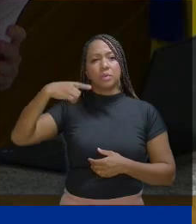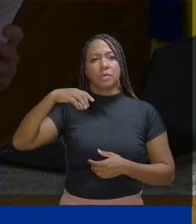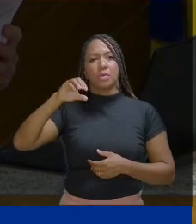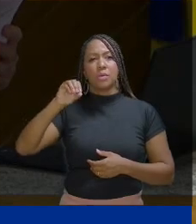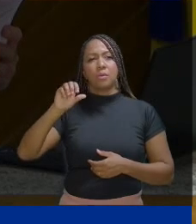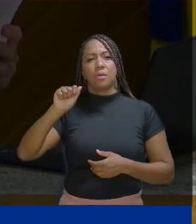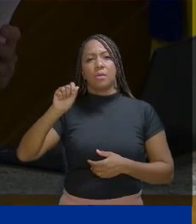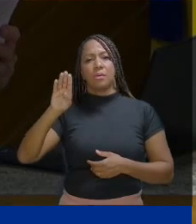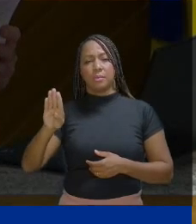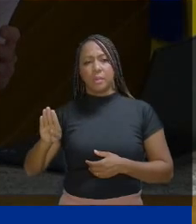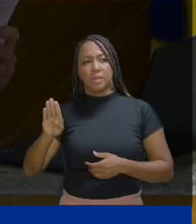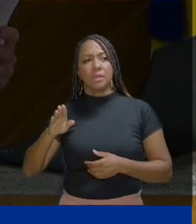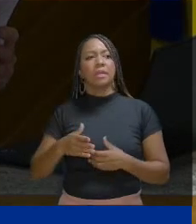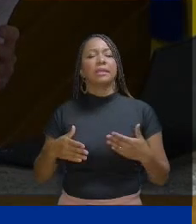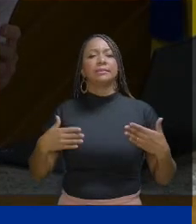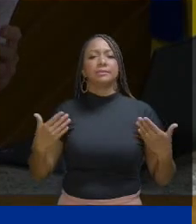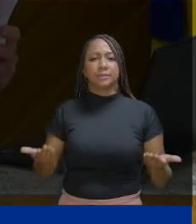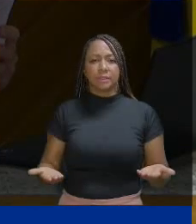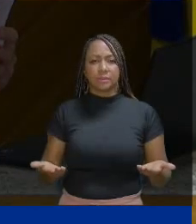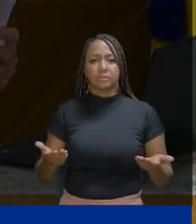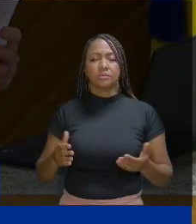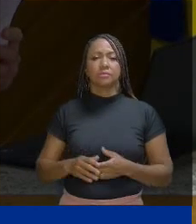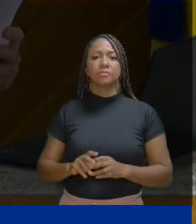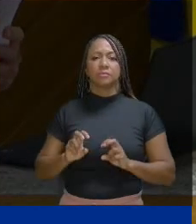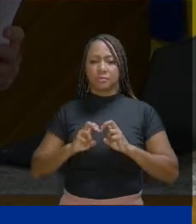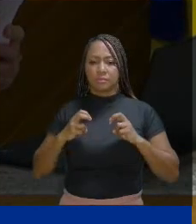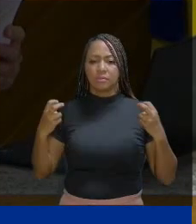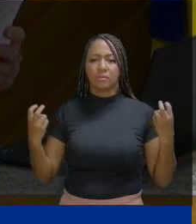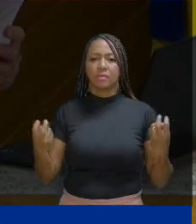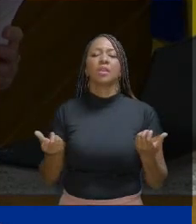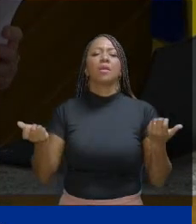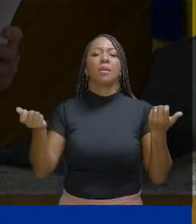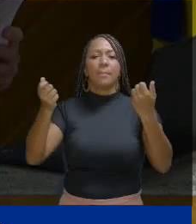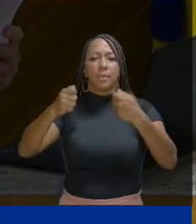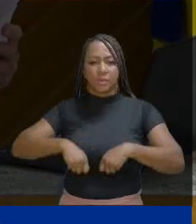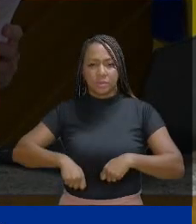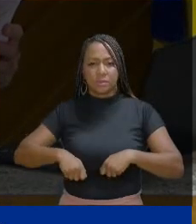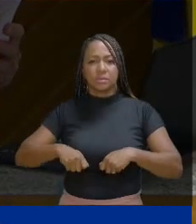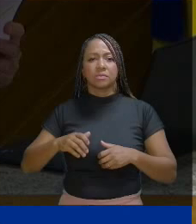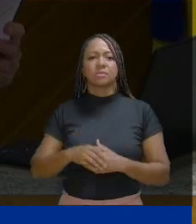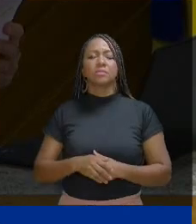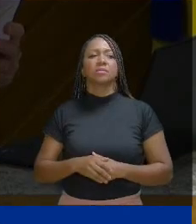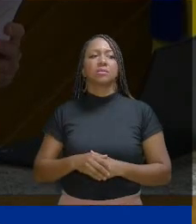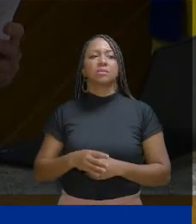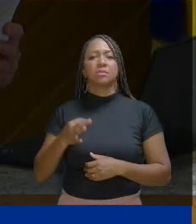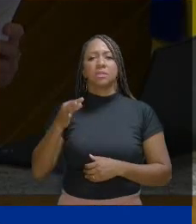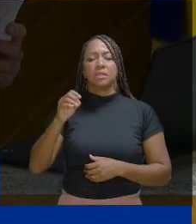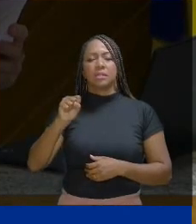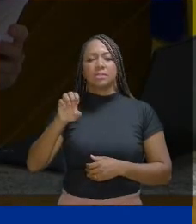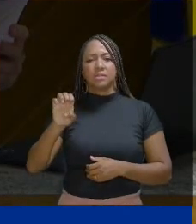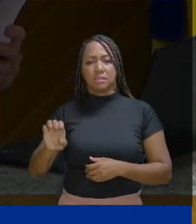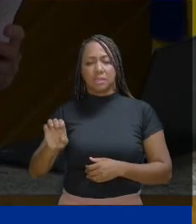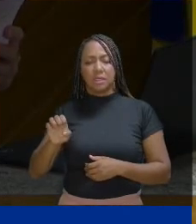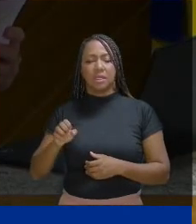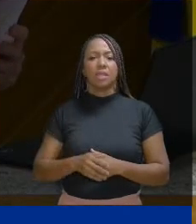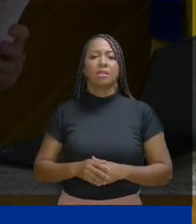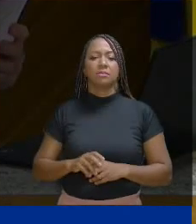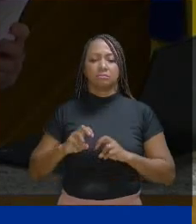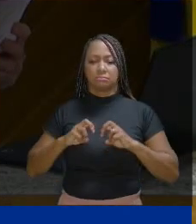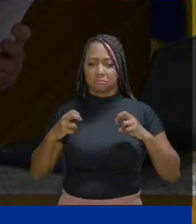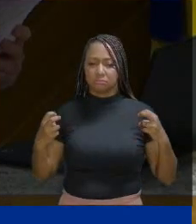OAB, então esse aqui é o quórum possível dentro do entendimento do Tribunal Superior Eleitoral.